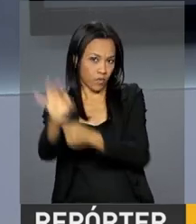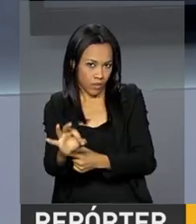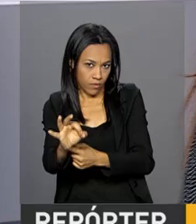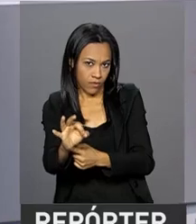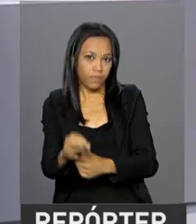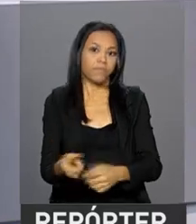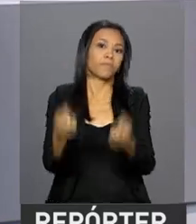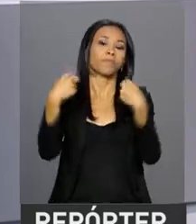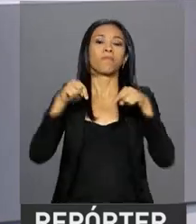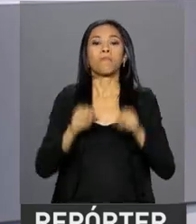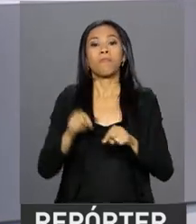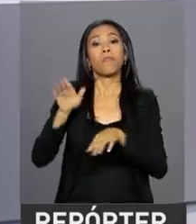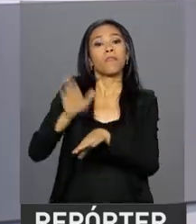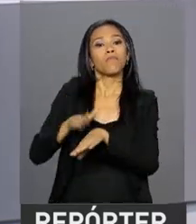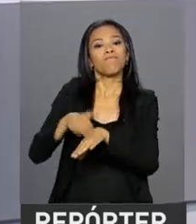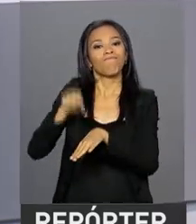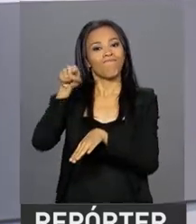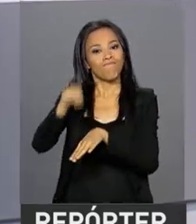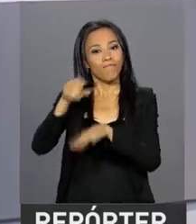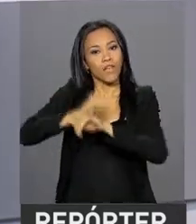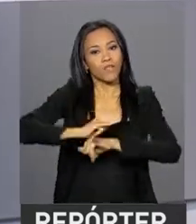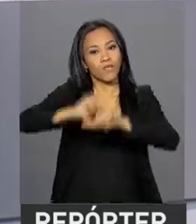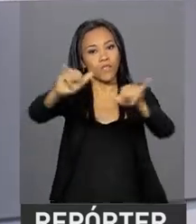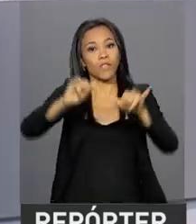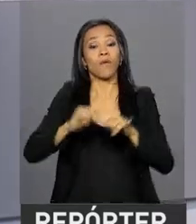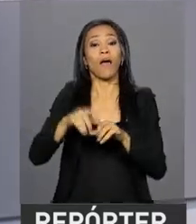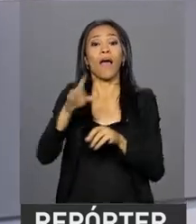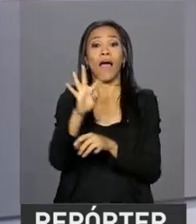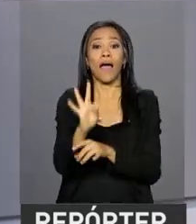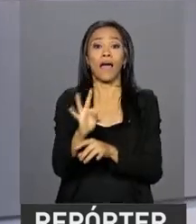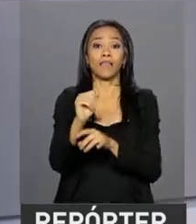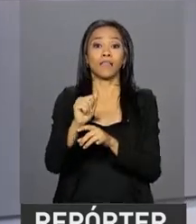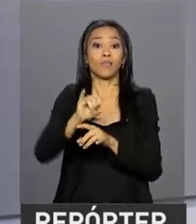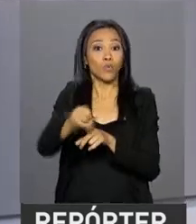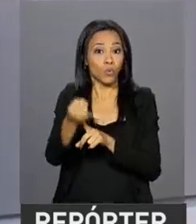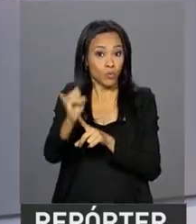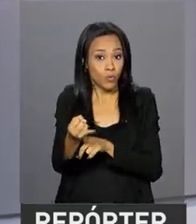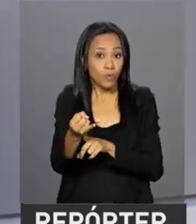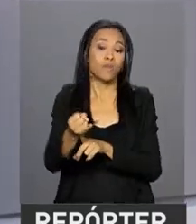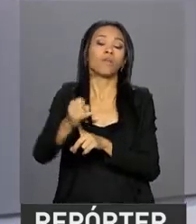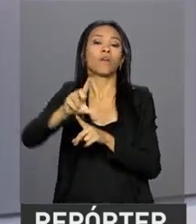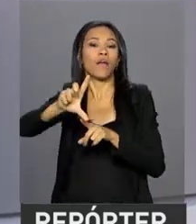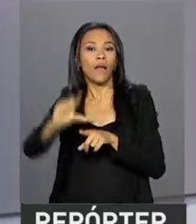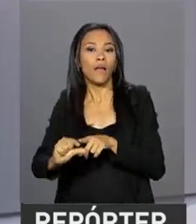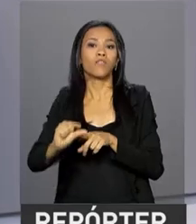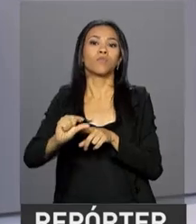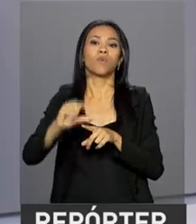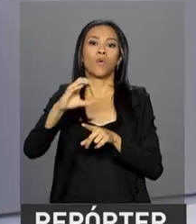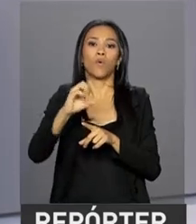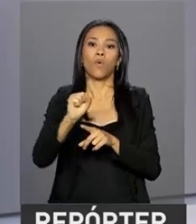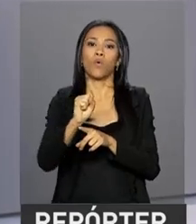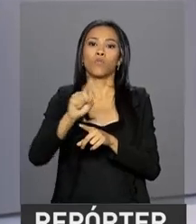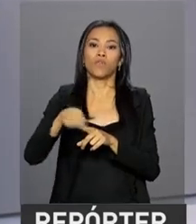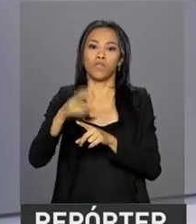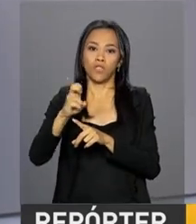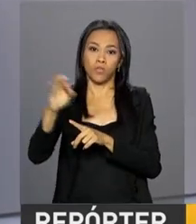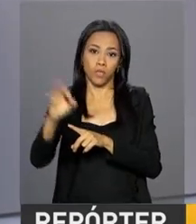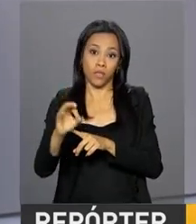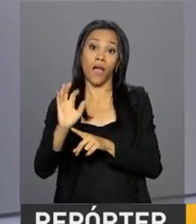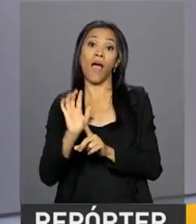3,64%. Pelas estimativas, a taxa básica de juros deve cair para 8,5% ao ano até o